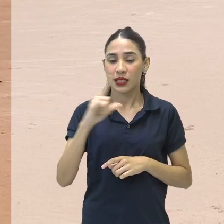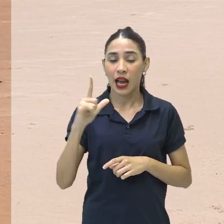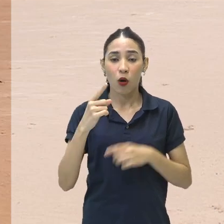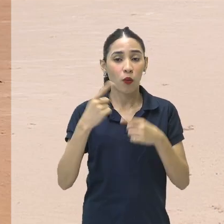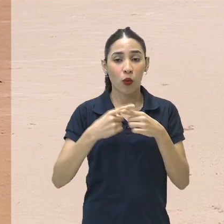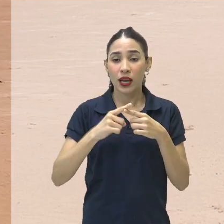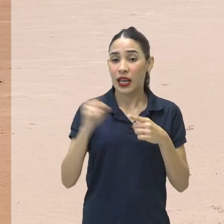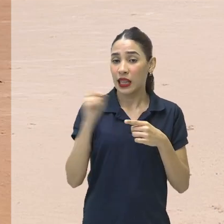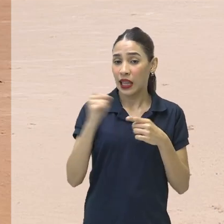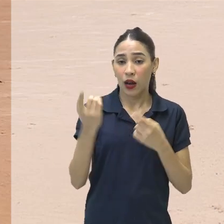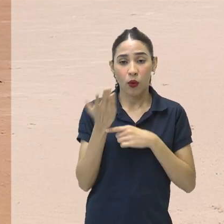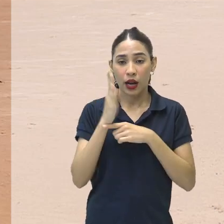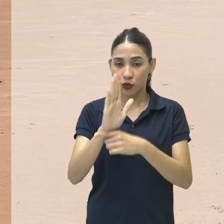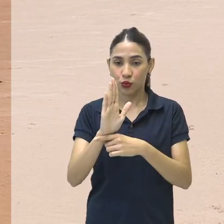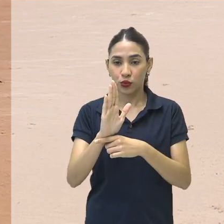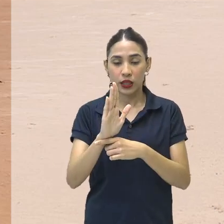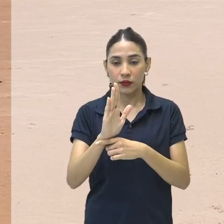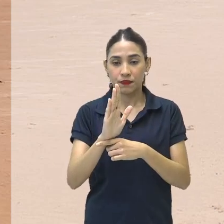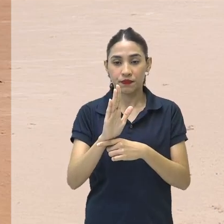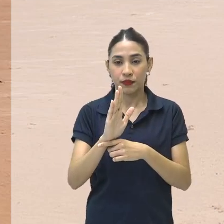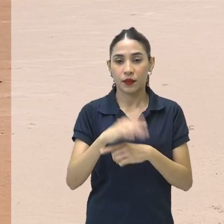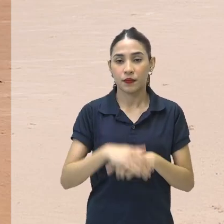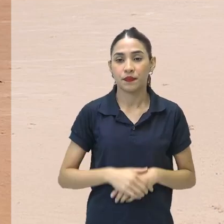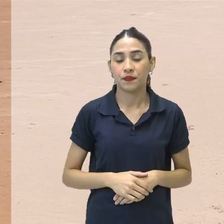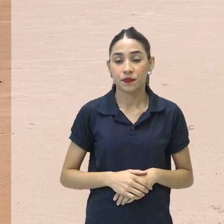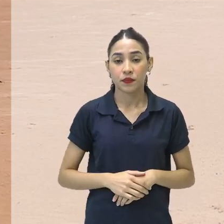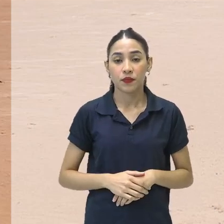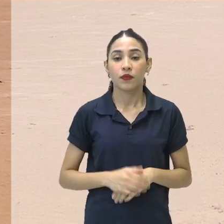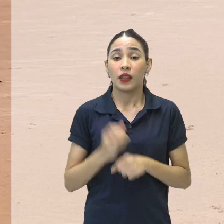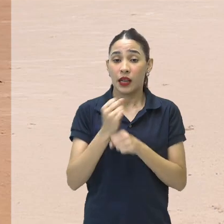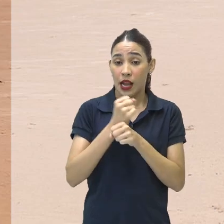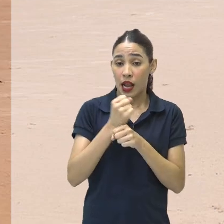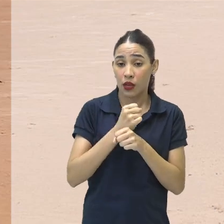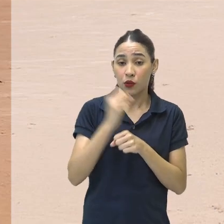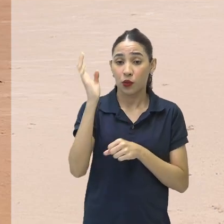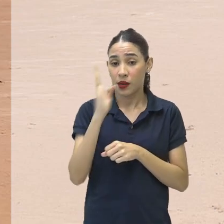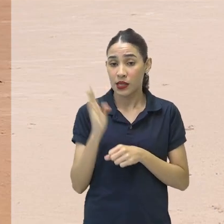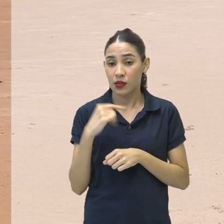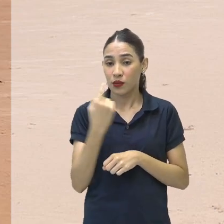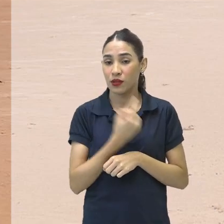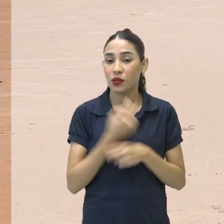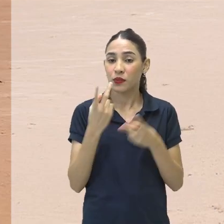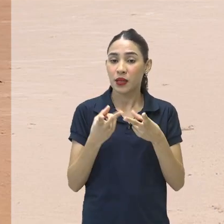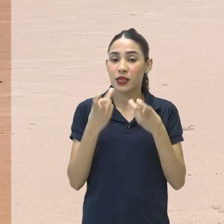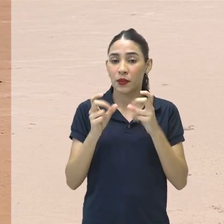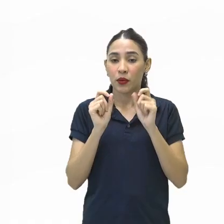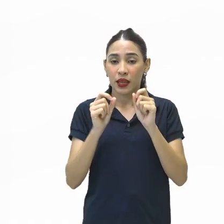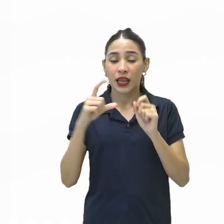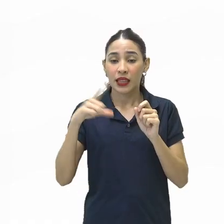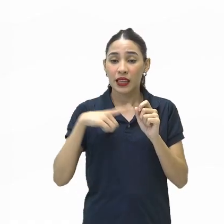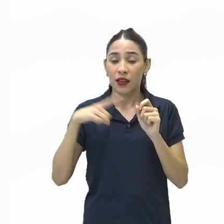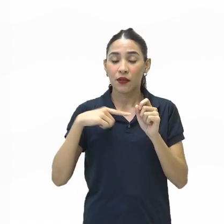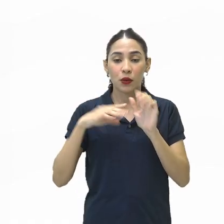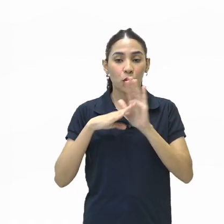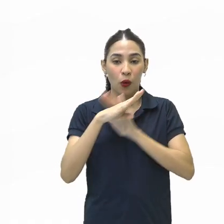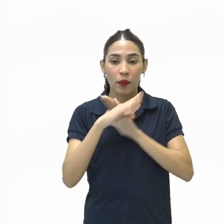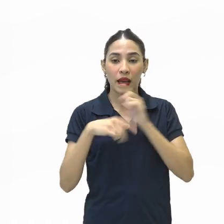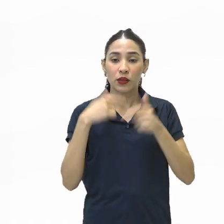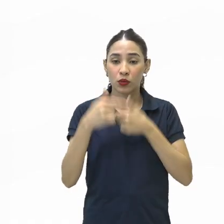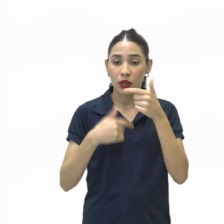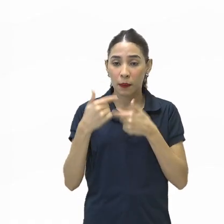com a seguridade social. Nos últimos anos no Brasil, a gente vai ver aqui que houve um aumento do